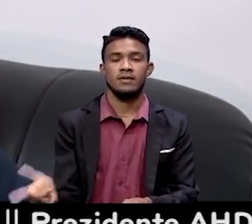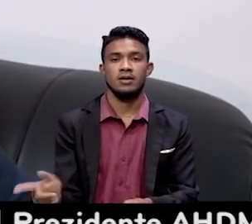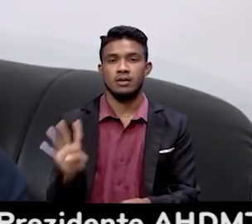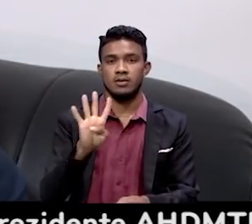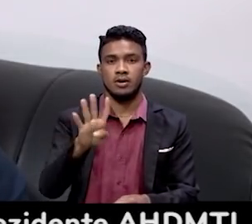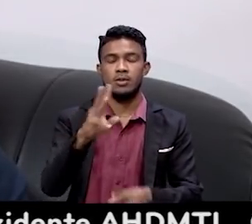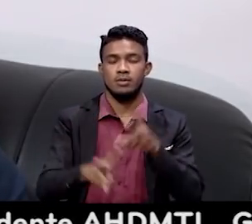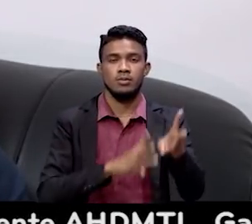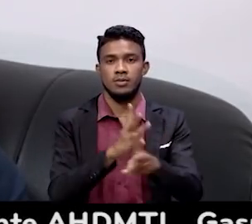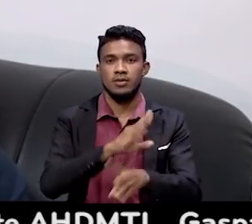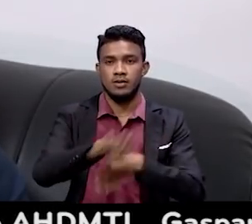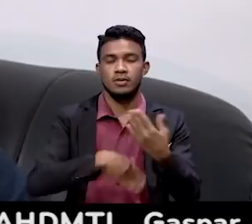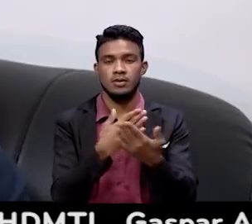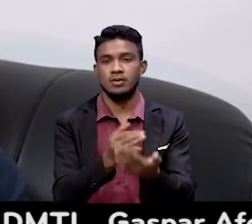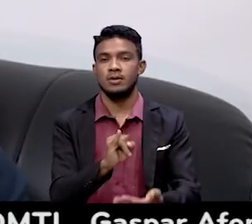Eu senti...